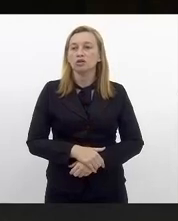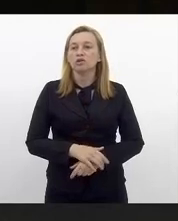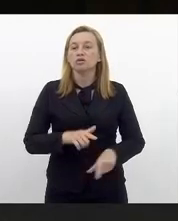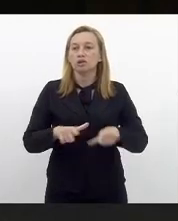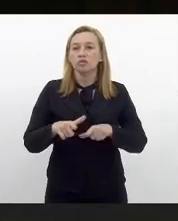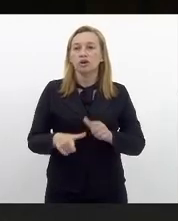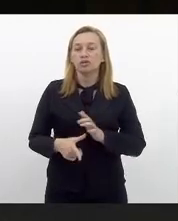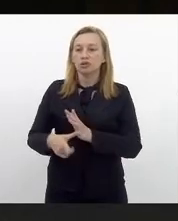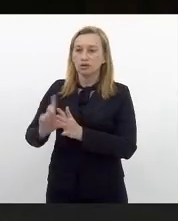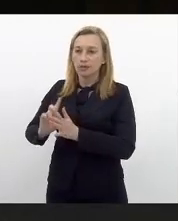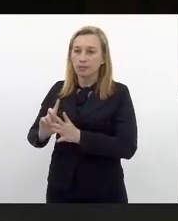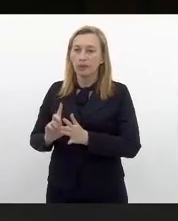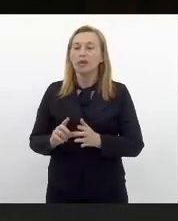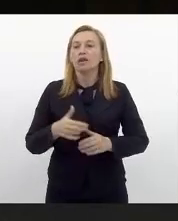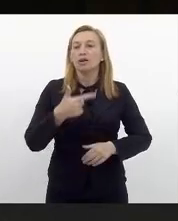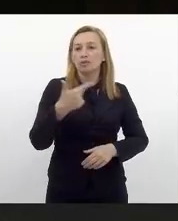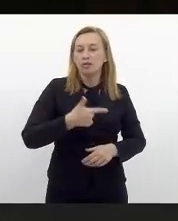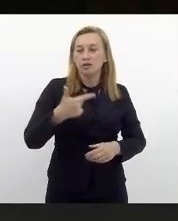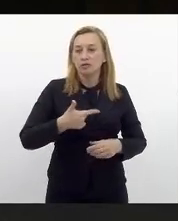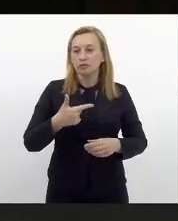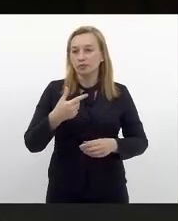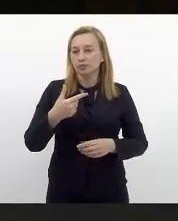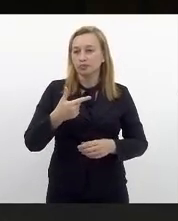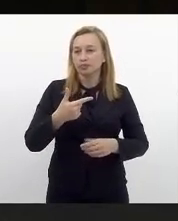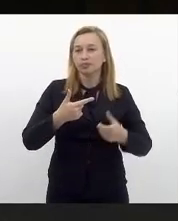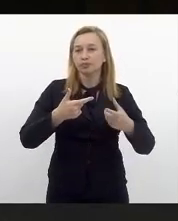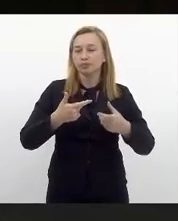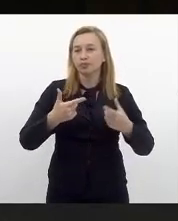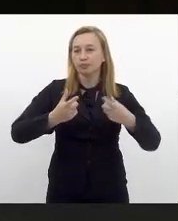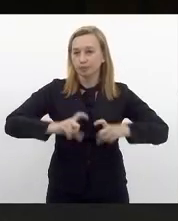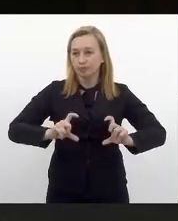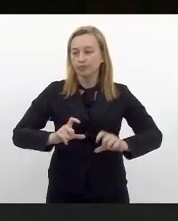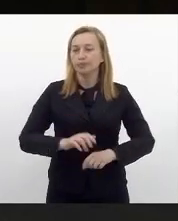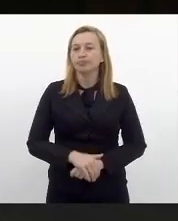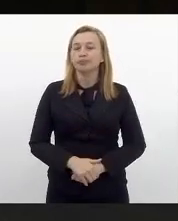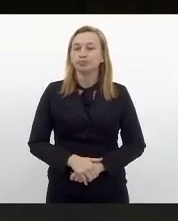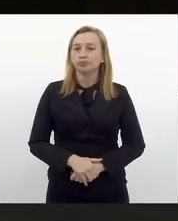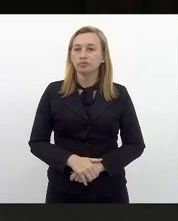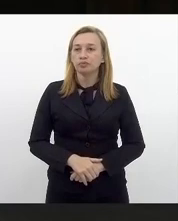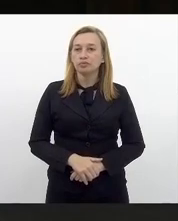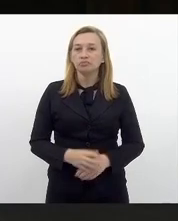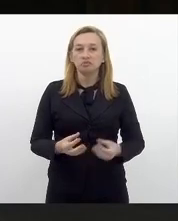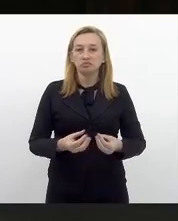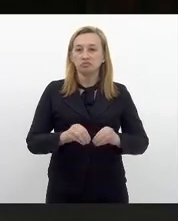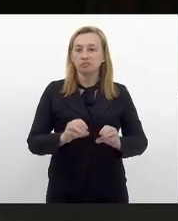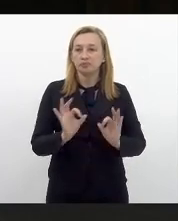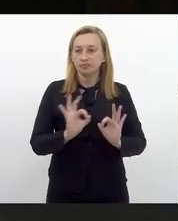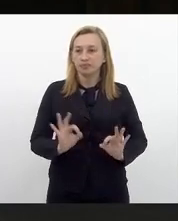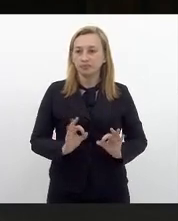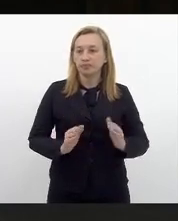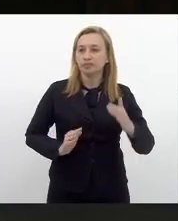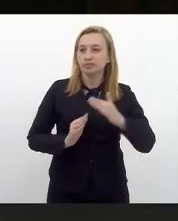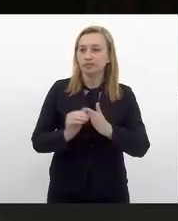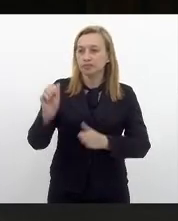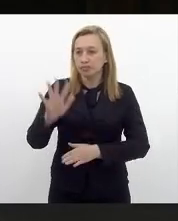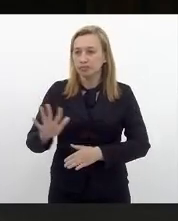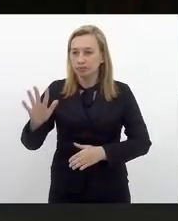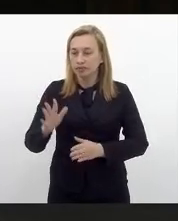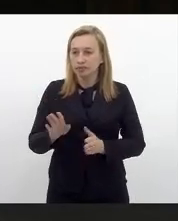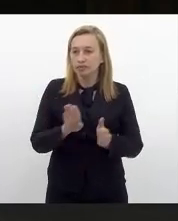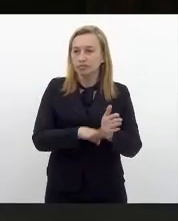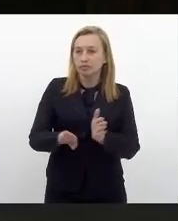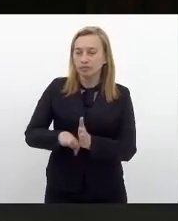exercício anterior parágrafo 2º o prejuízo do sem prejuízo do limite global de